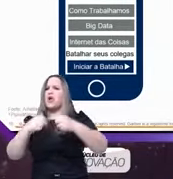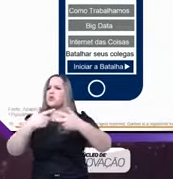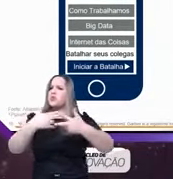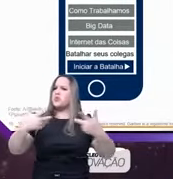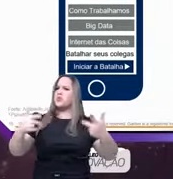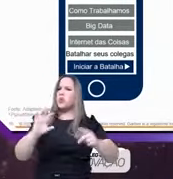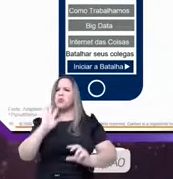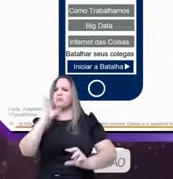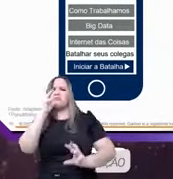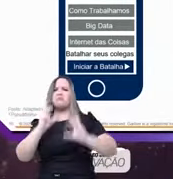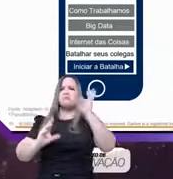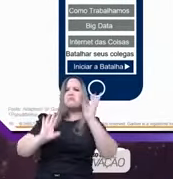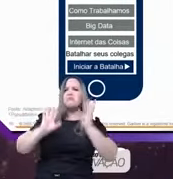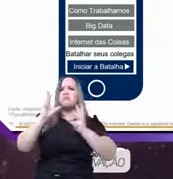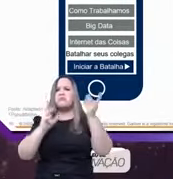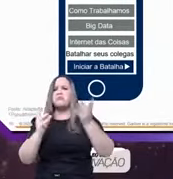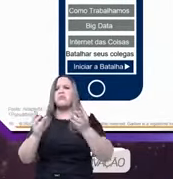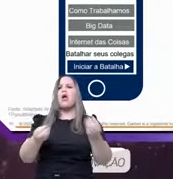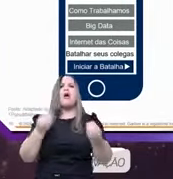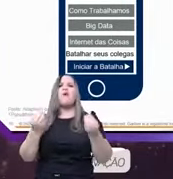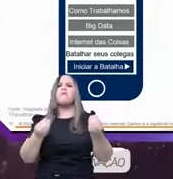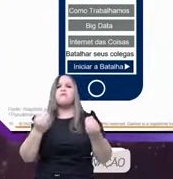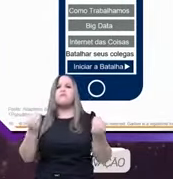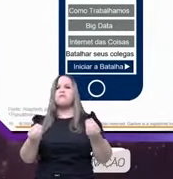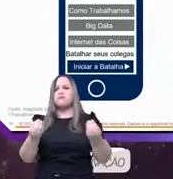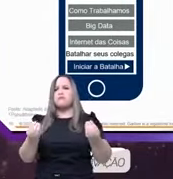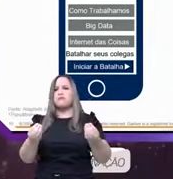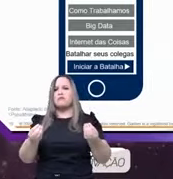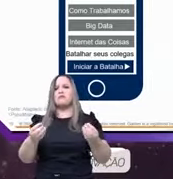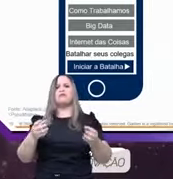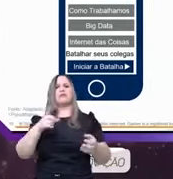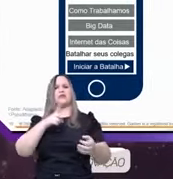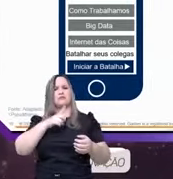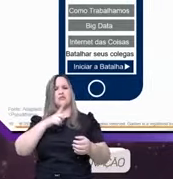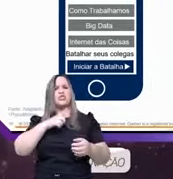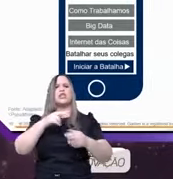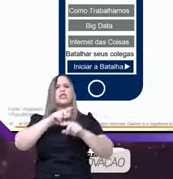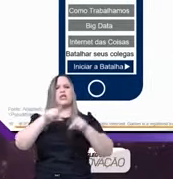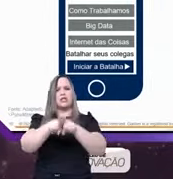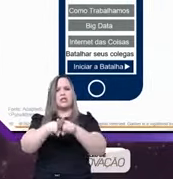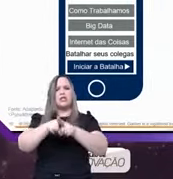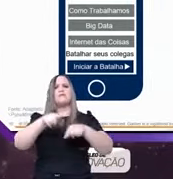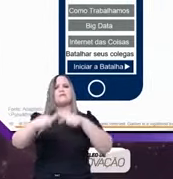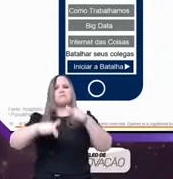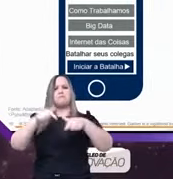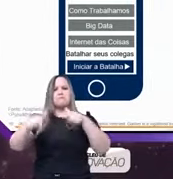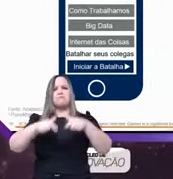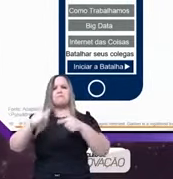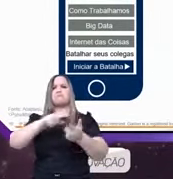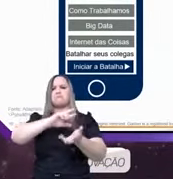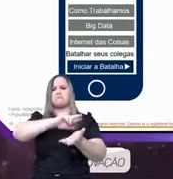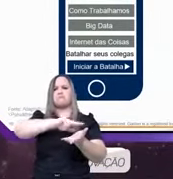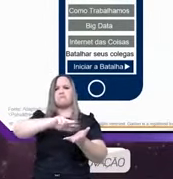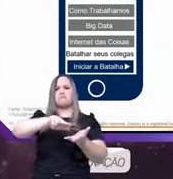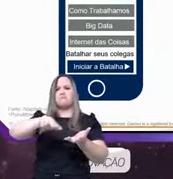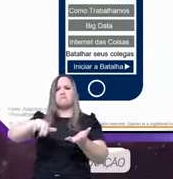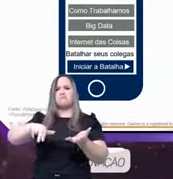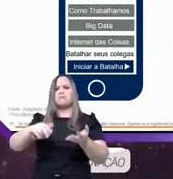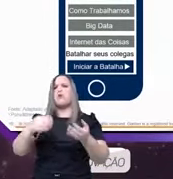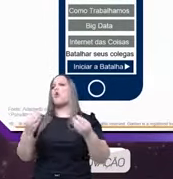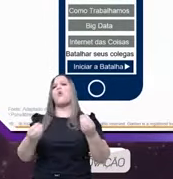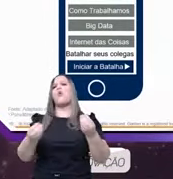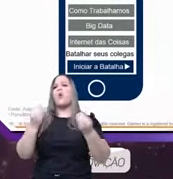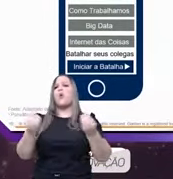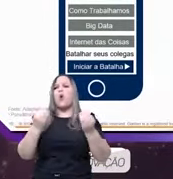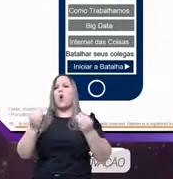eram pontuadas. E tinham tarefas, como, por exemplo, o que é uma visão de digital? Como é